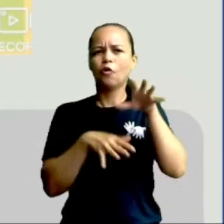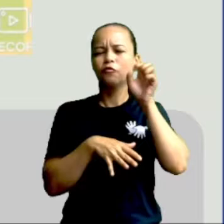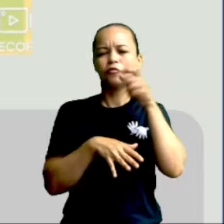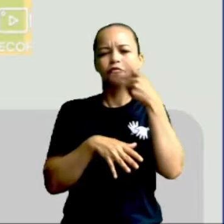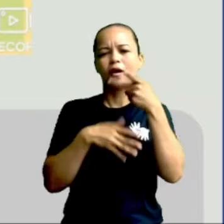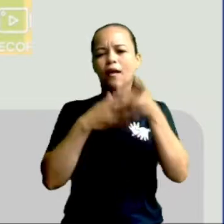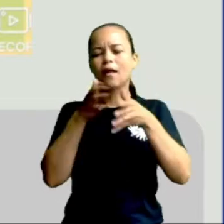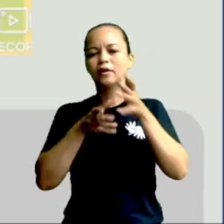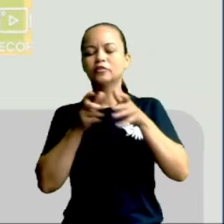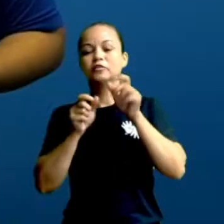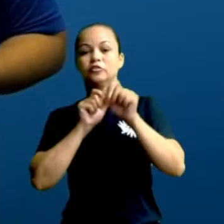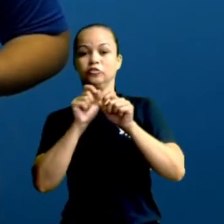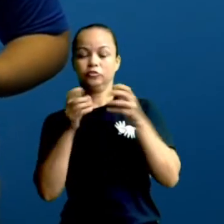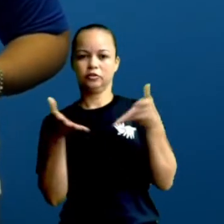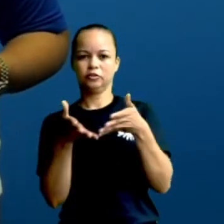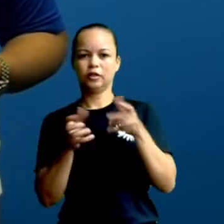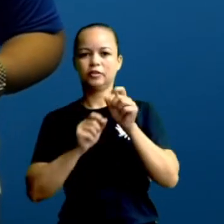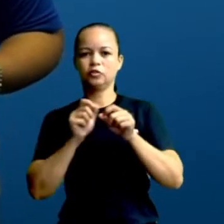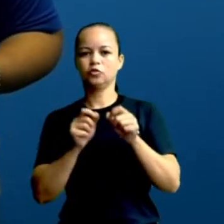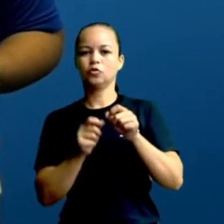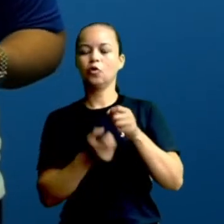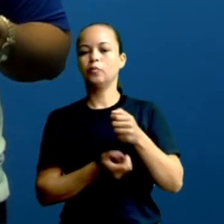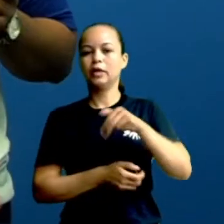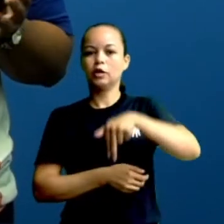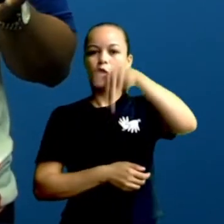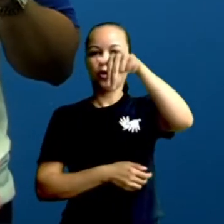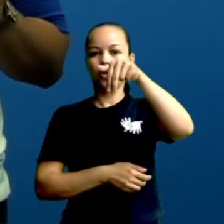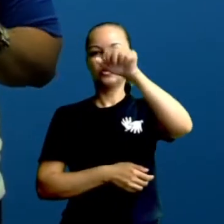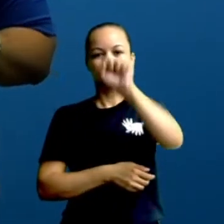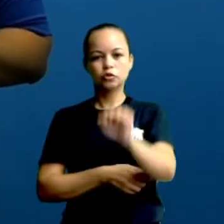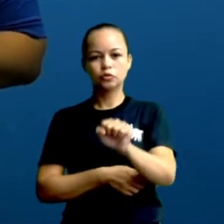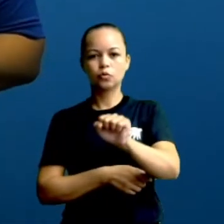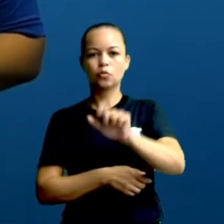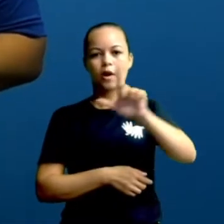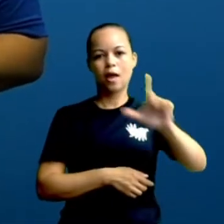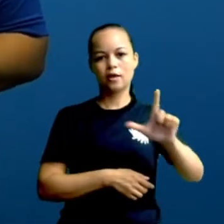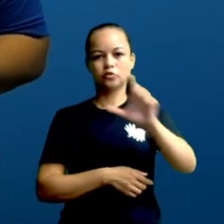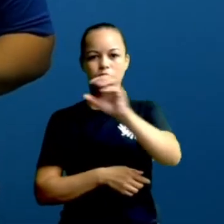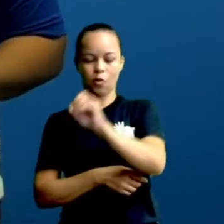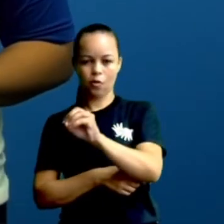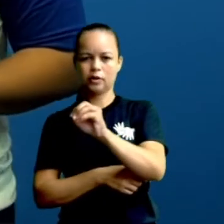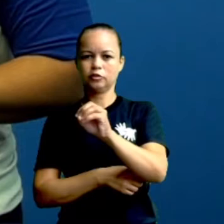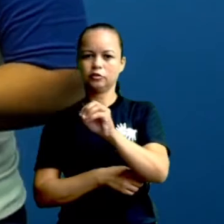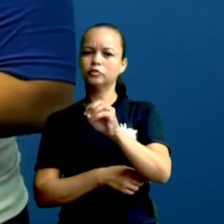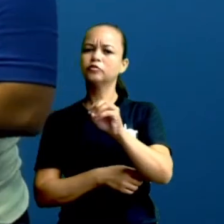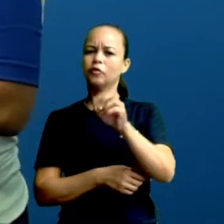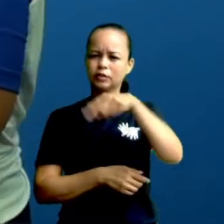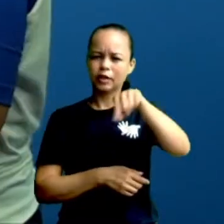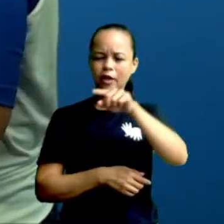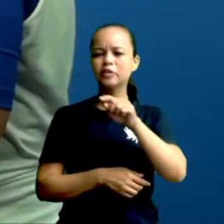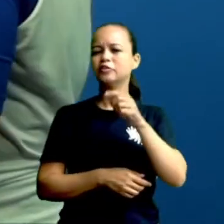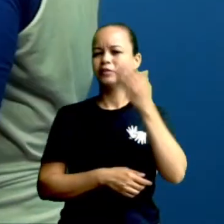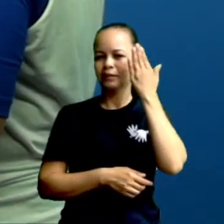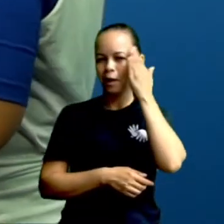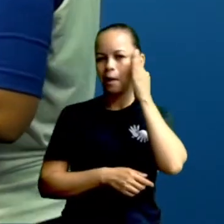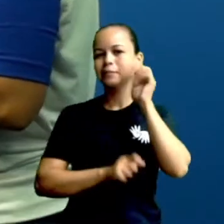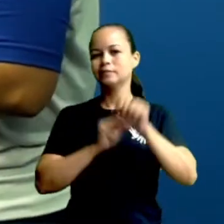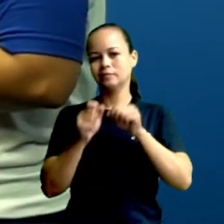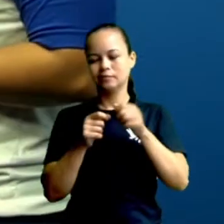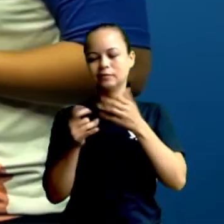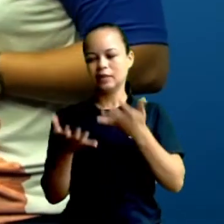leste, oeste? Com certeza você já ouviu. Esses são os pontos cardeais, tá? Os pontos cardeais são